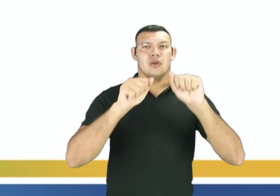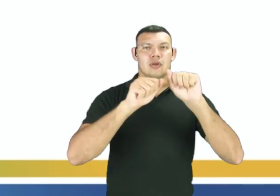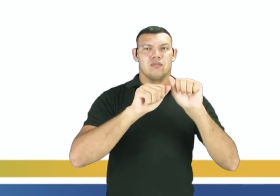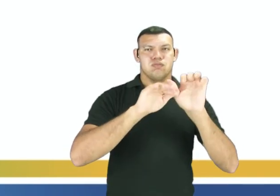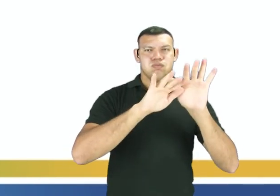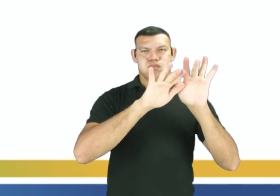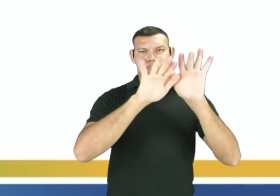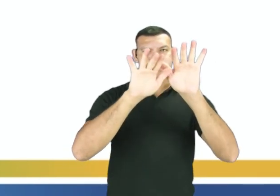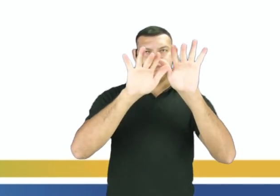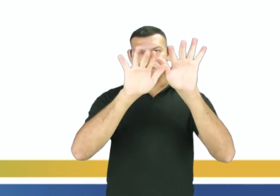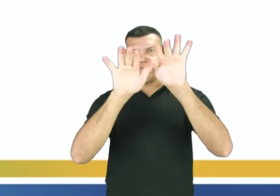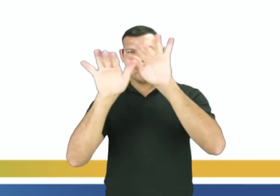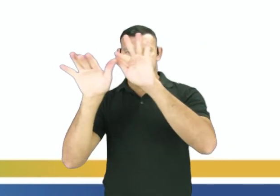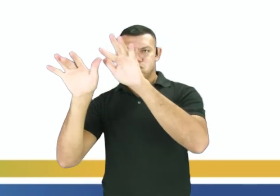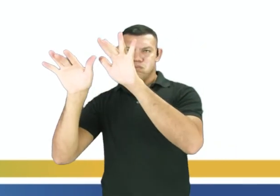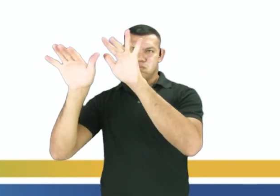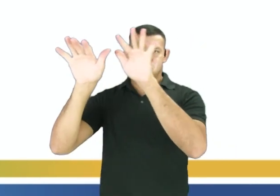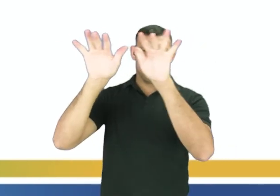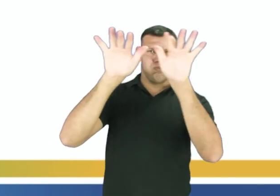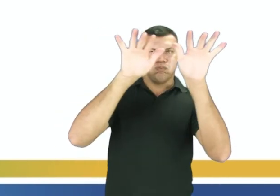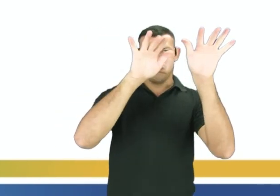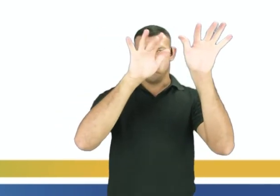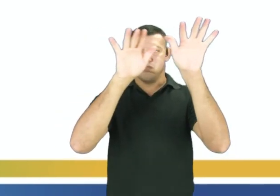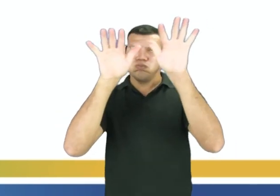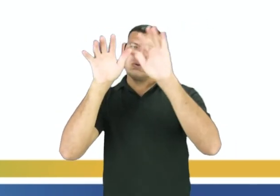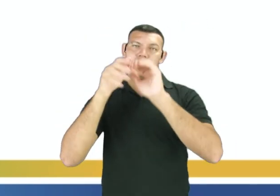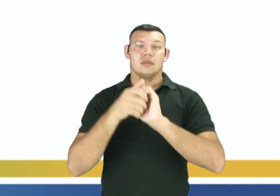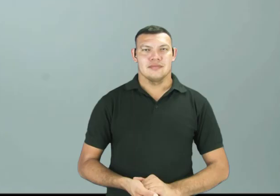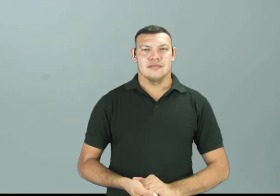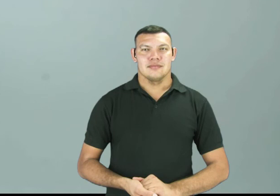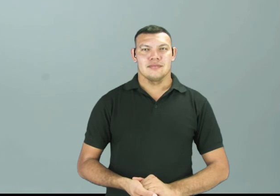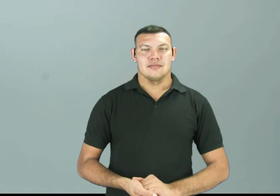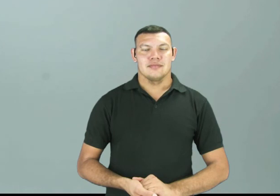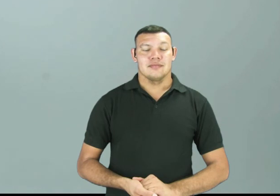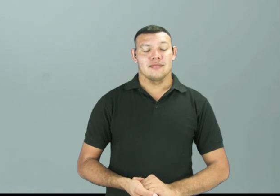desses materiais também, depois da secagem, também é um processo físico.